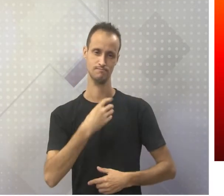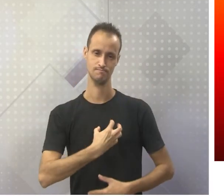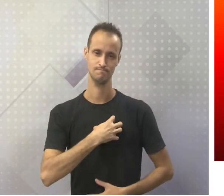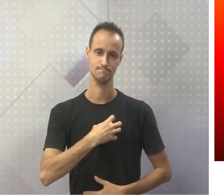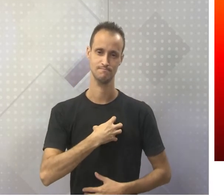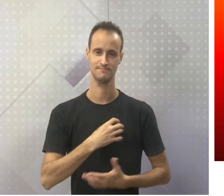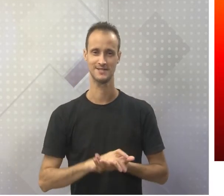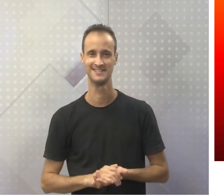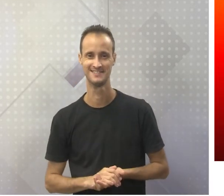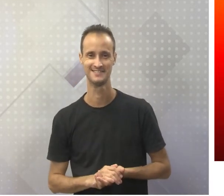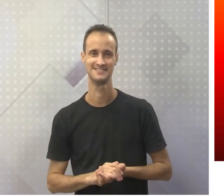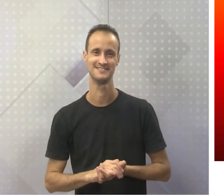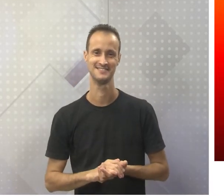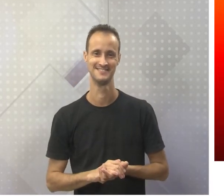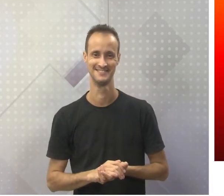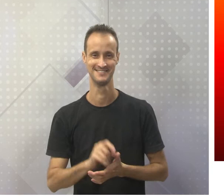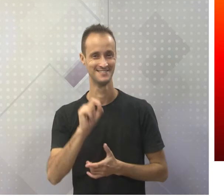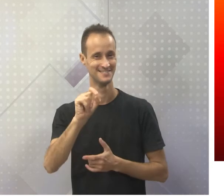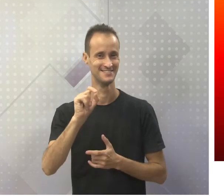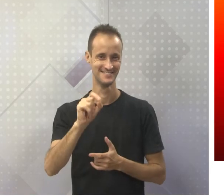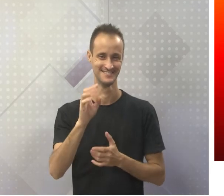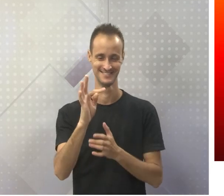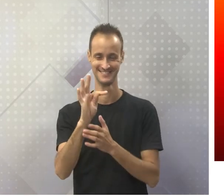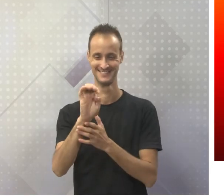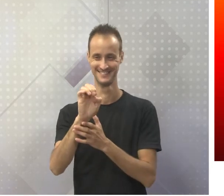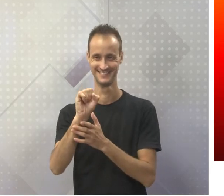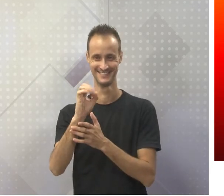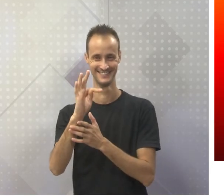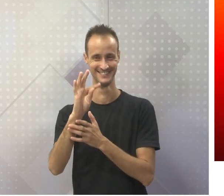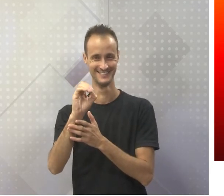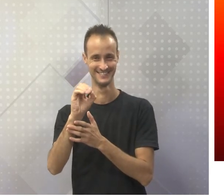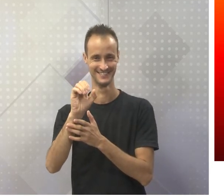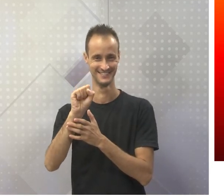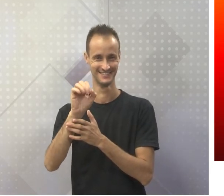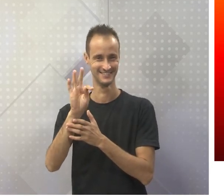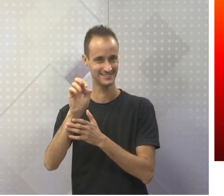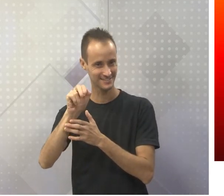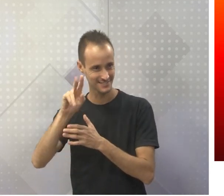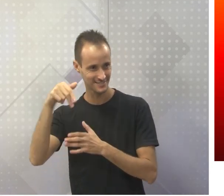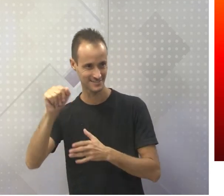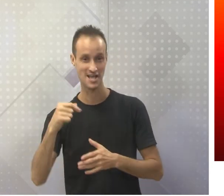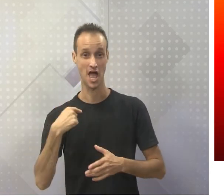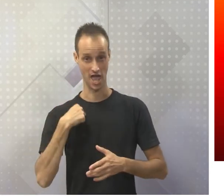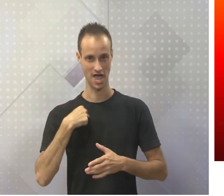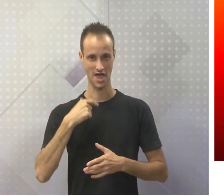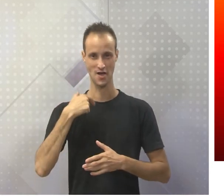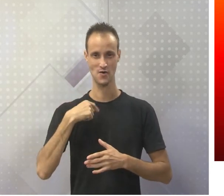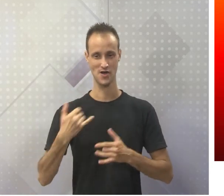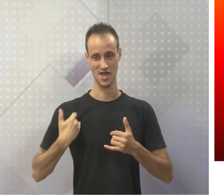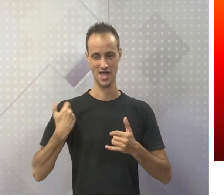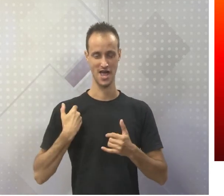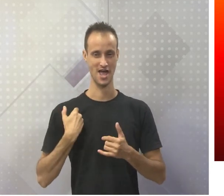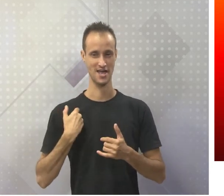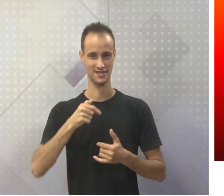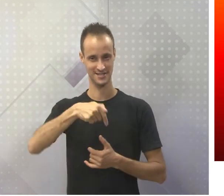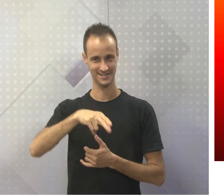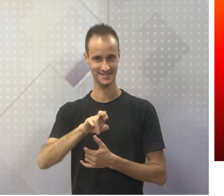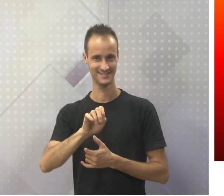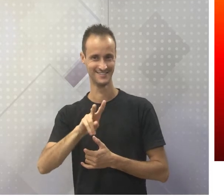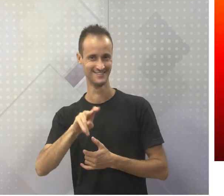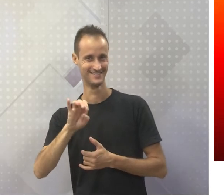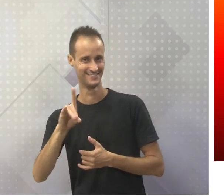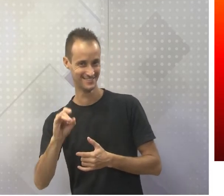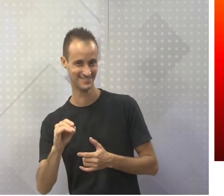morto. Olha o que é que a testosterona faz com a gente. Ó. Isso aqui sou eu, quando tinha a idade de Quevedo. Ó, a minha pele estimula